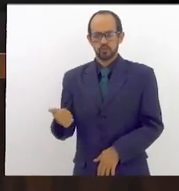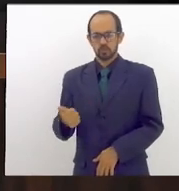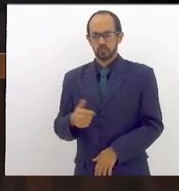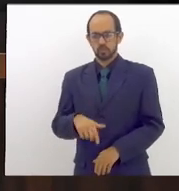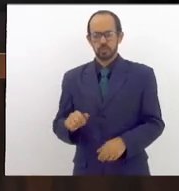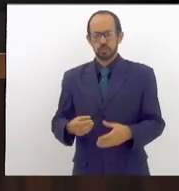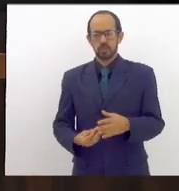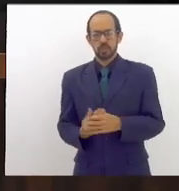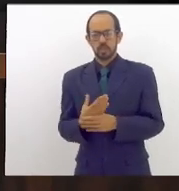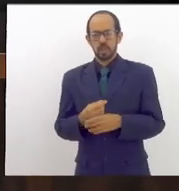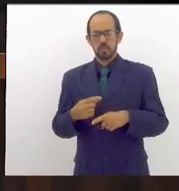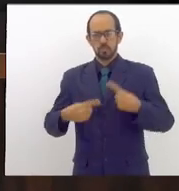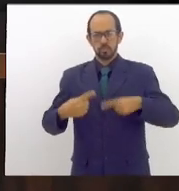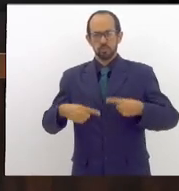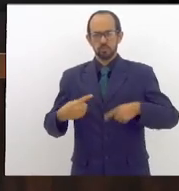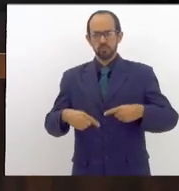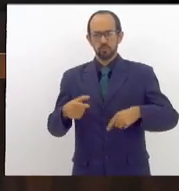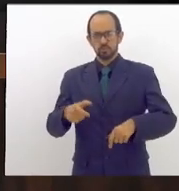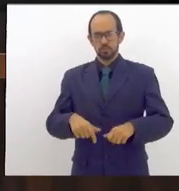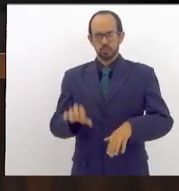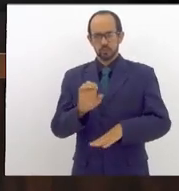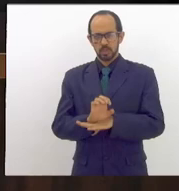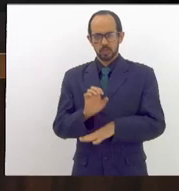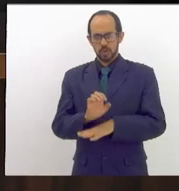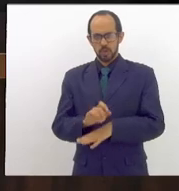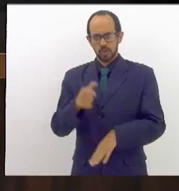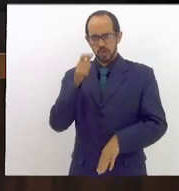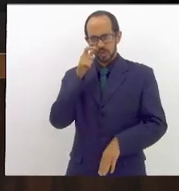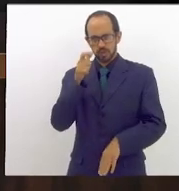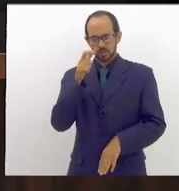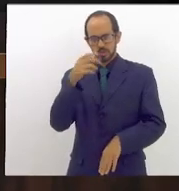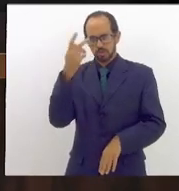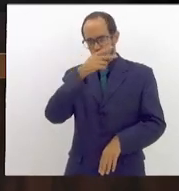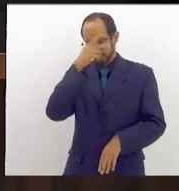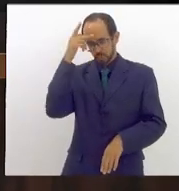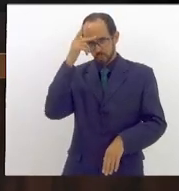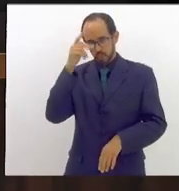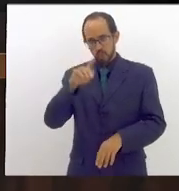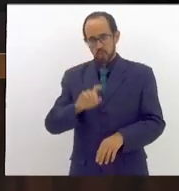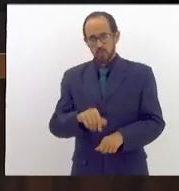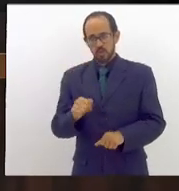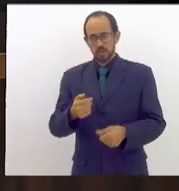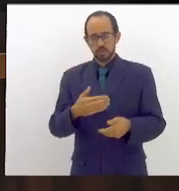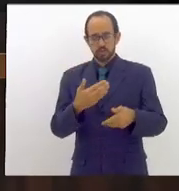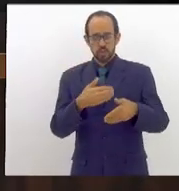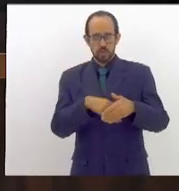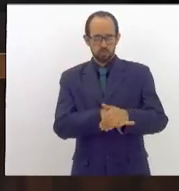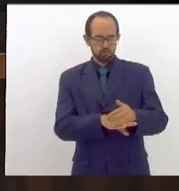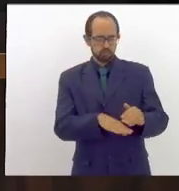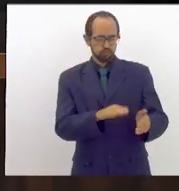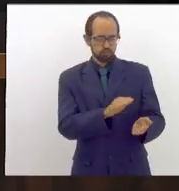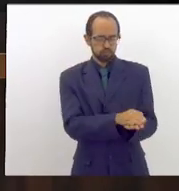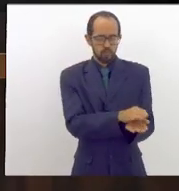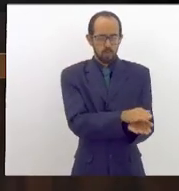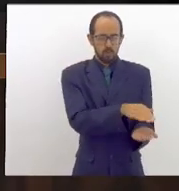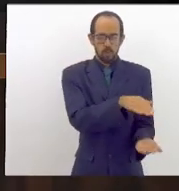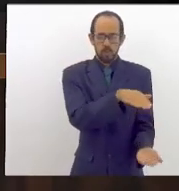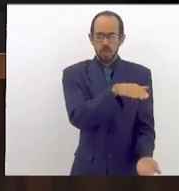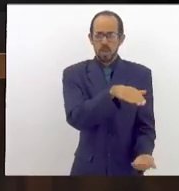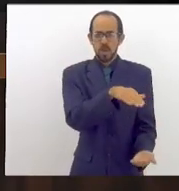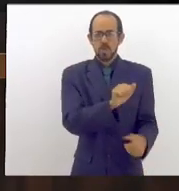institui a política estadual de atenção integral as pessoas em situação de acumulação síndrome de